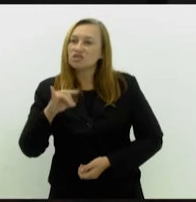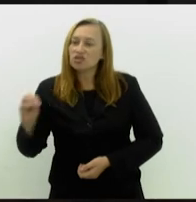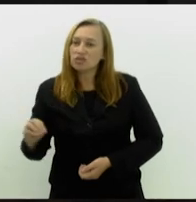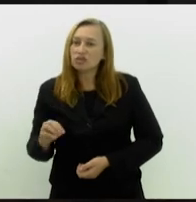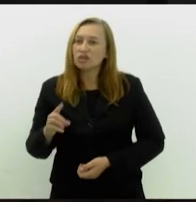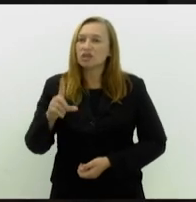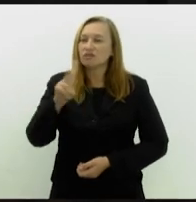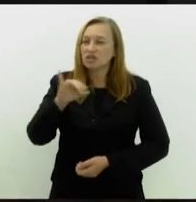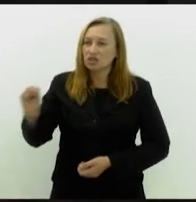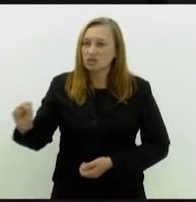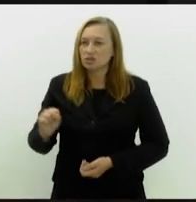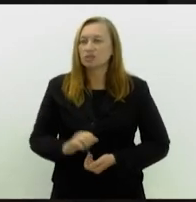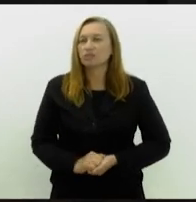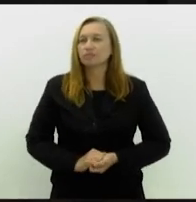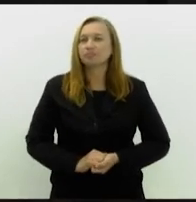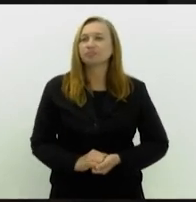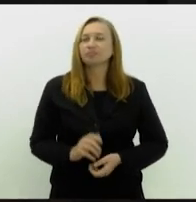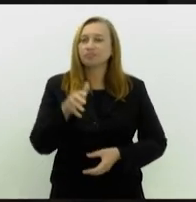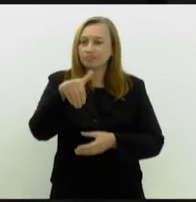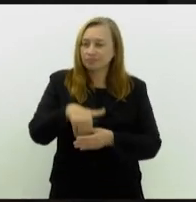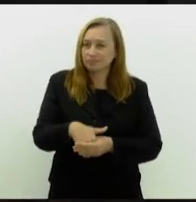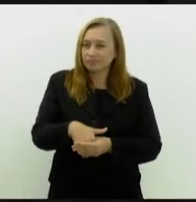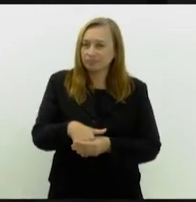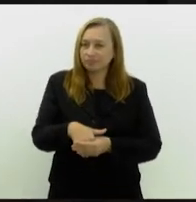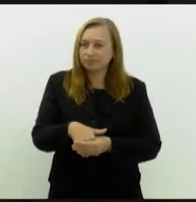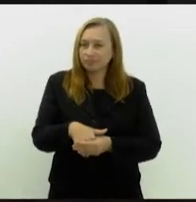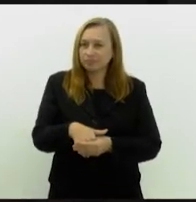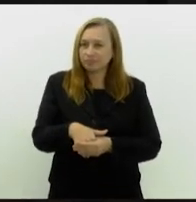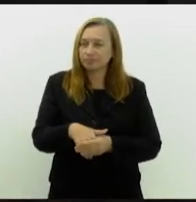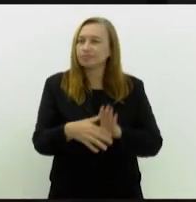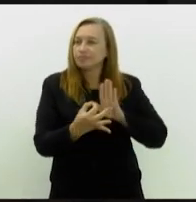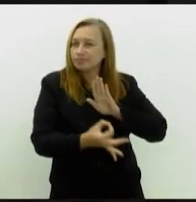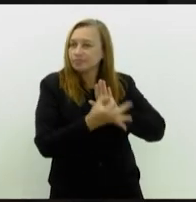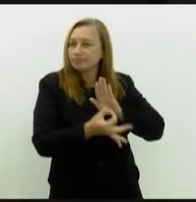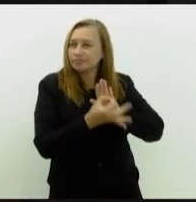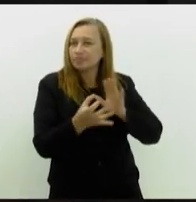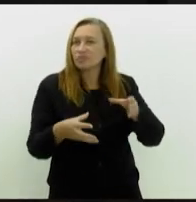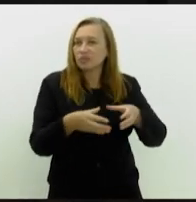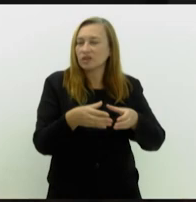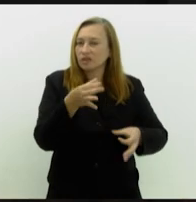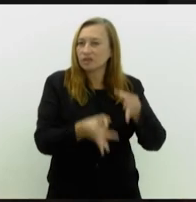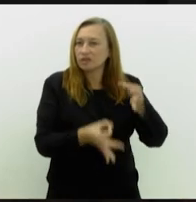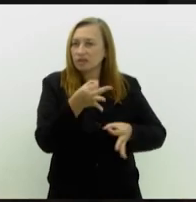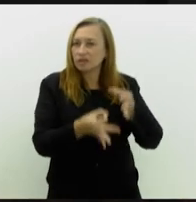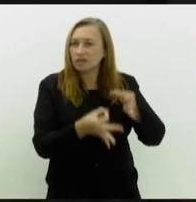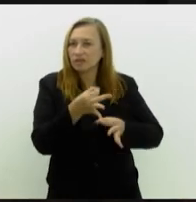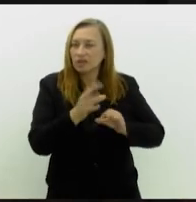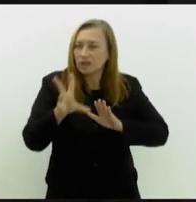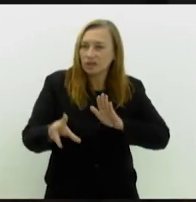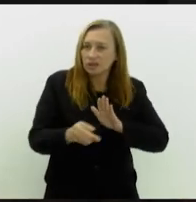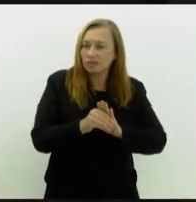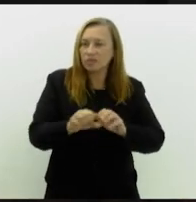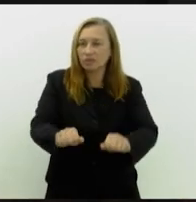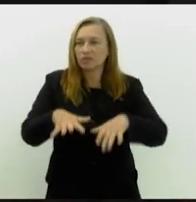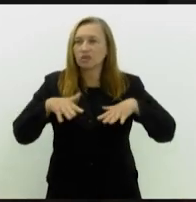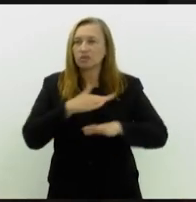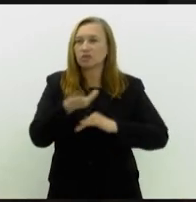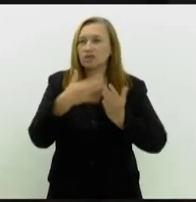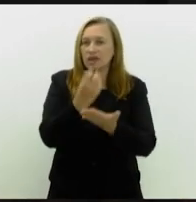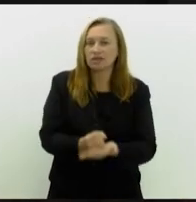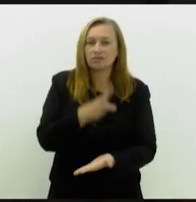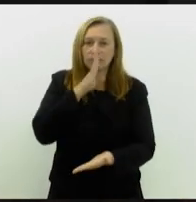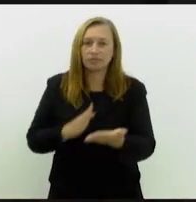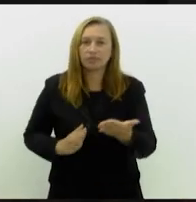Vinícius cosolo em votação o parecer da comissão de constiuição e justiça as emendas de plenário senhores que aprovam